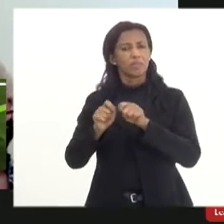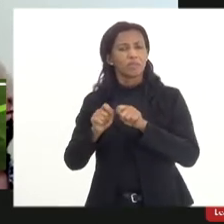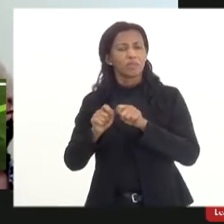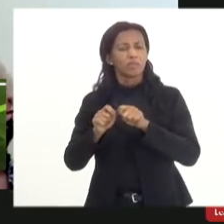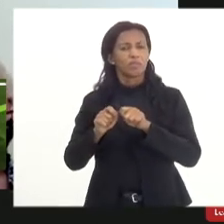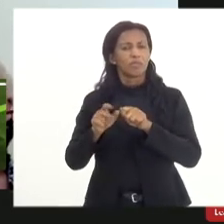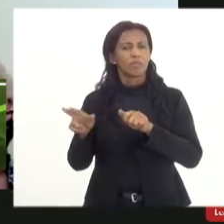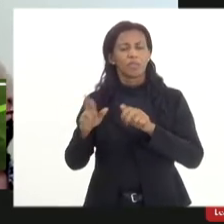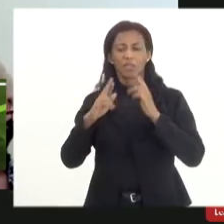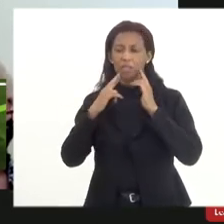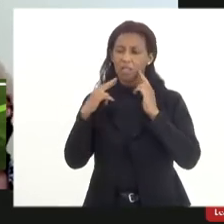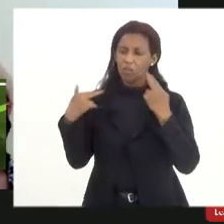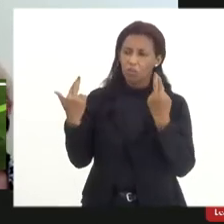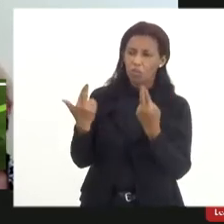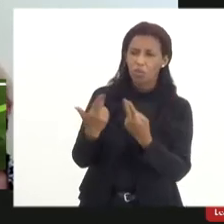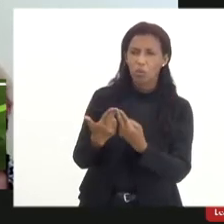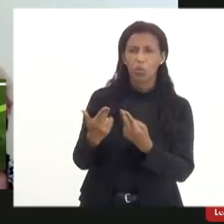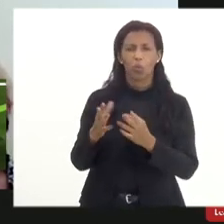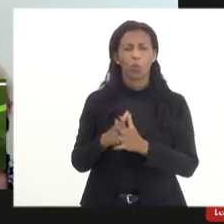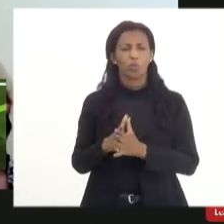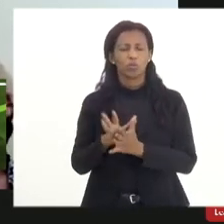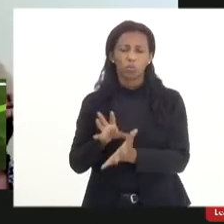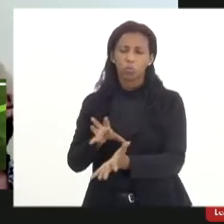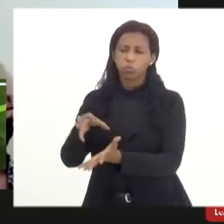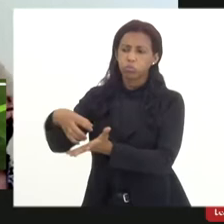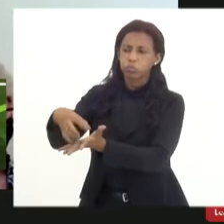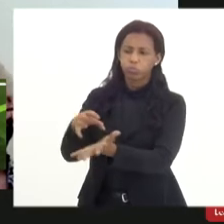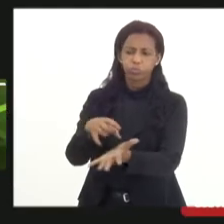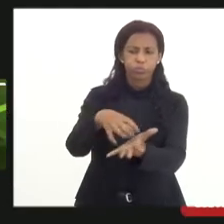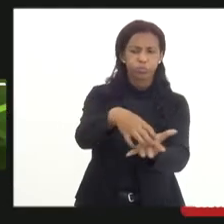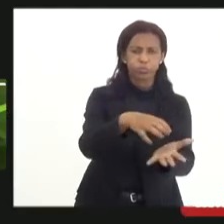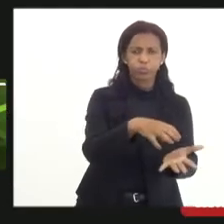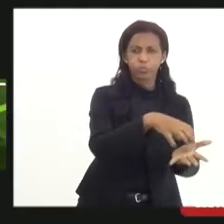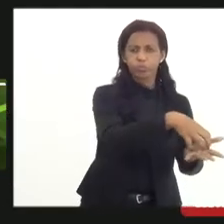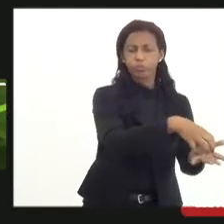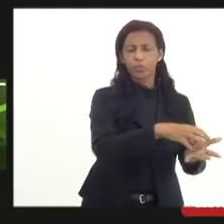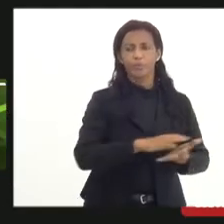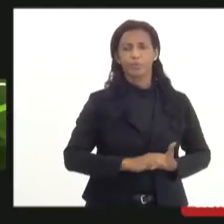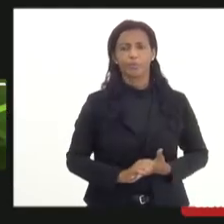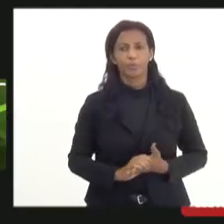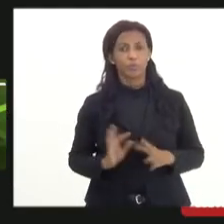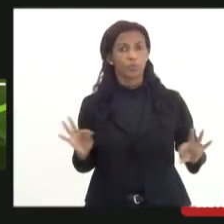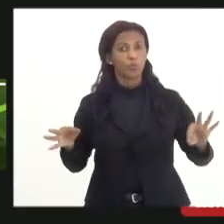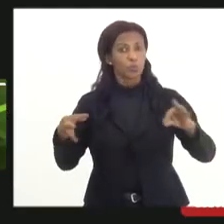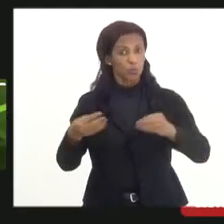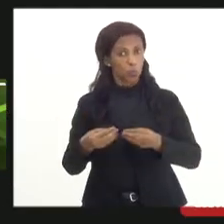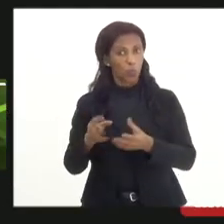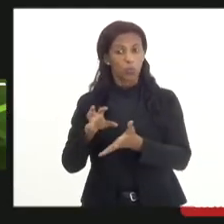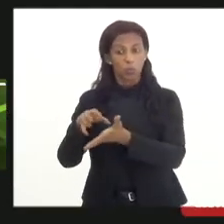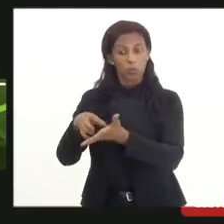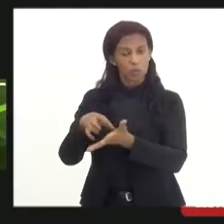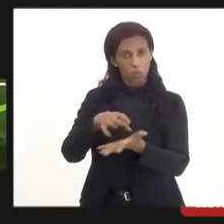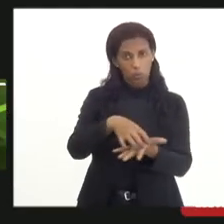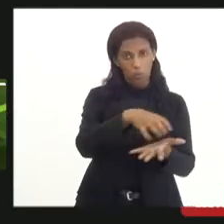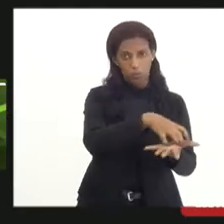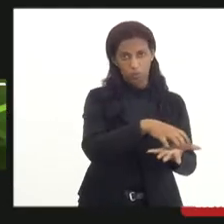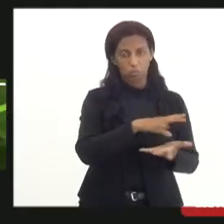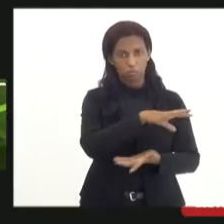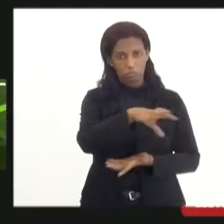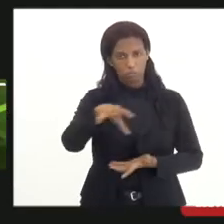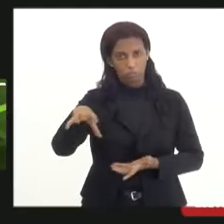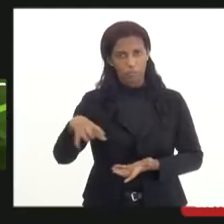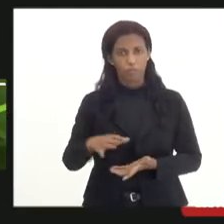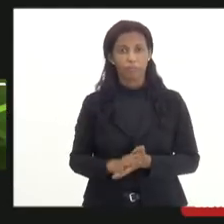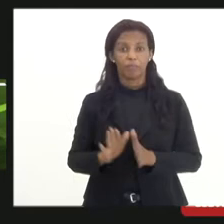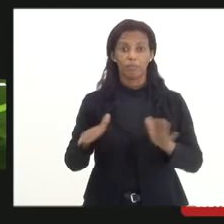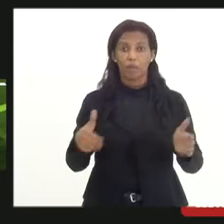de reuniões com os setores, não é, que todos os setores envolvidos, né?